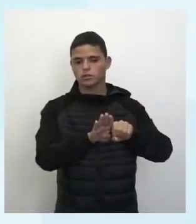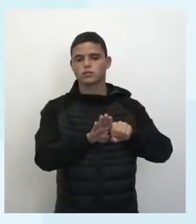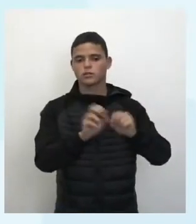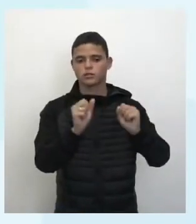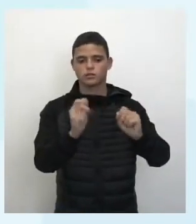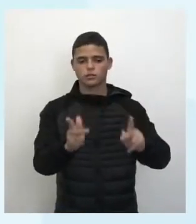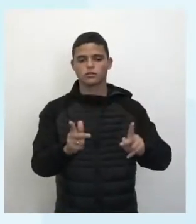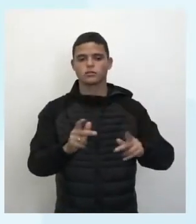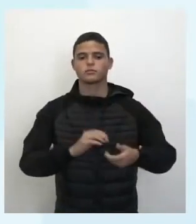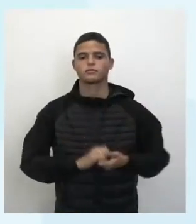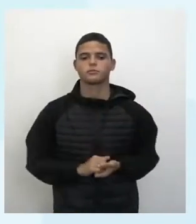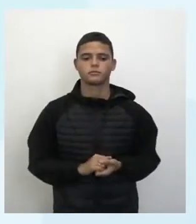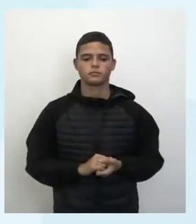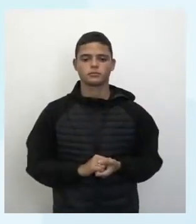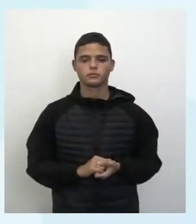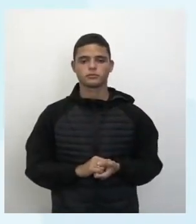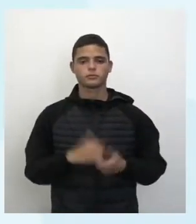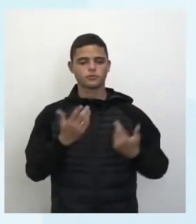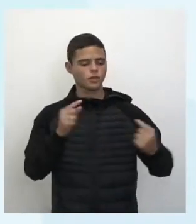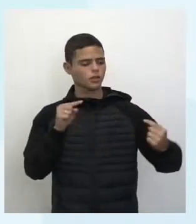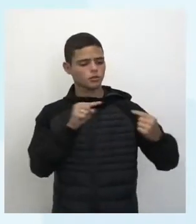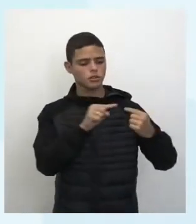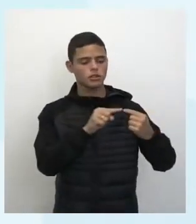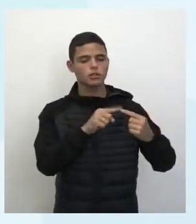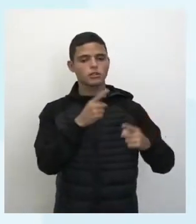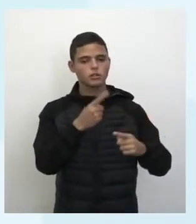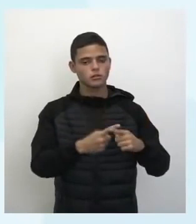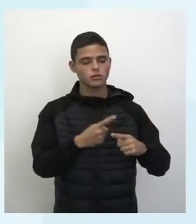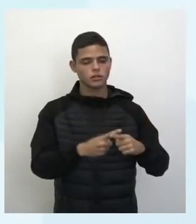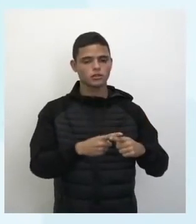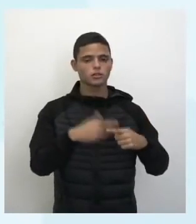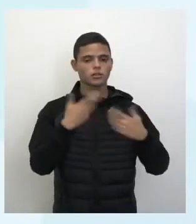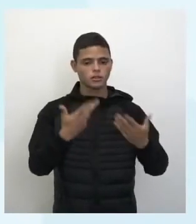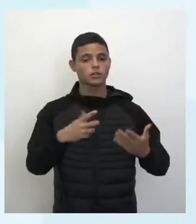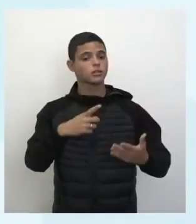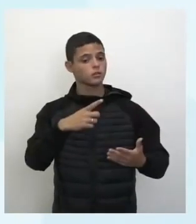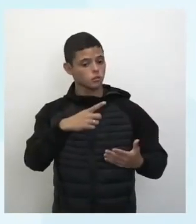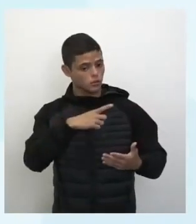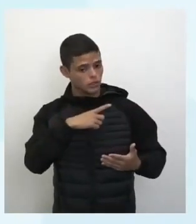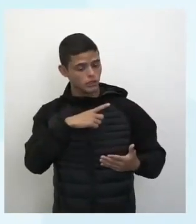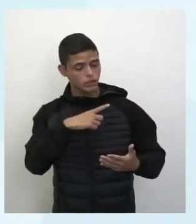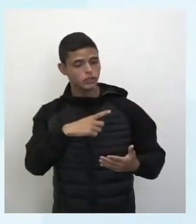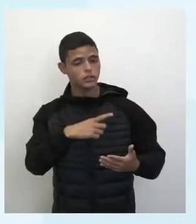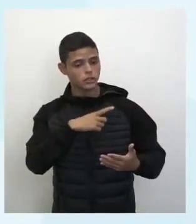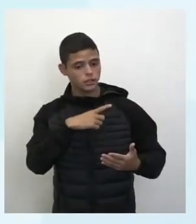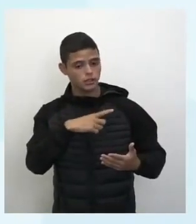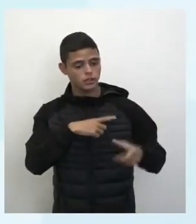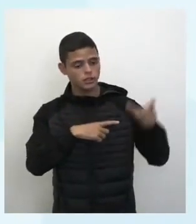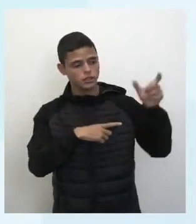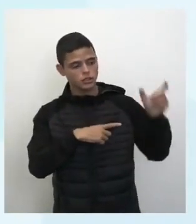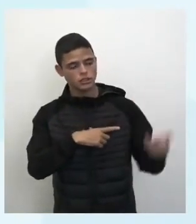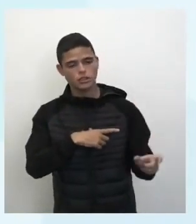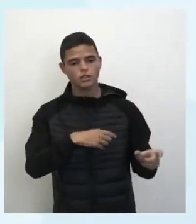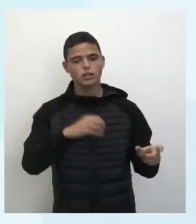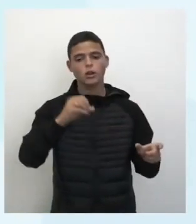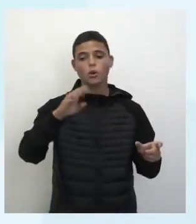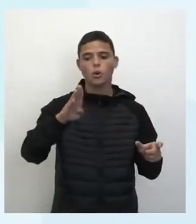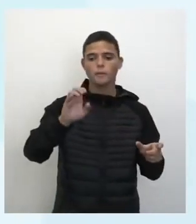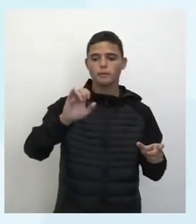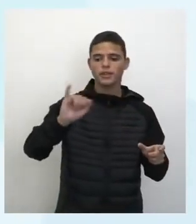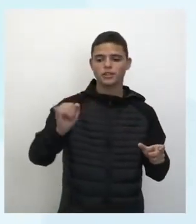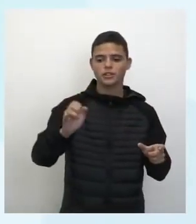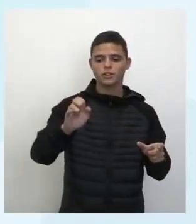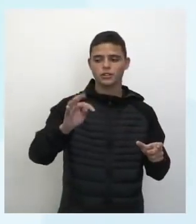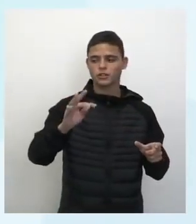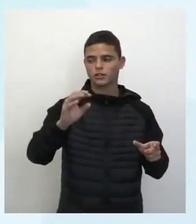chama de substantiva. E ela é objetiva por quê? Porque também cumpre o papel do termo objeto, que é o nome que a gente dá para os